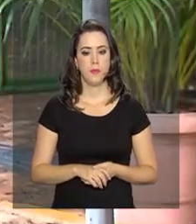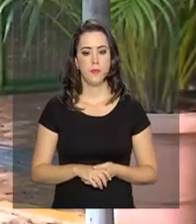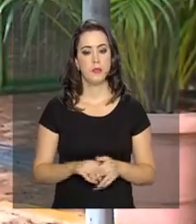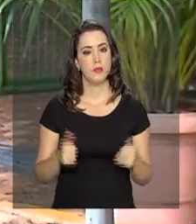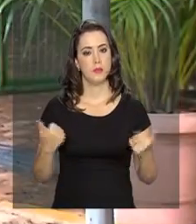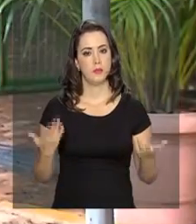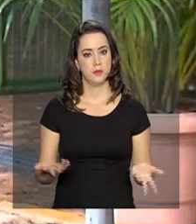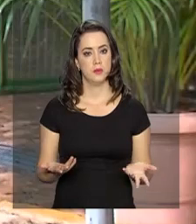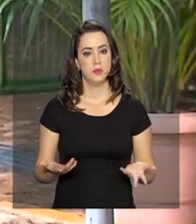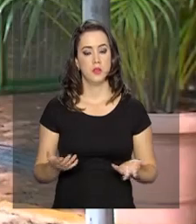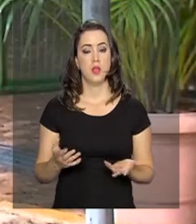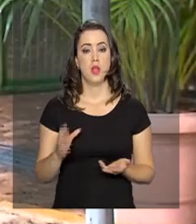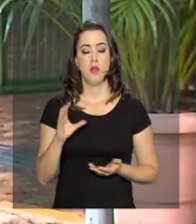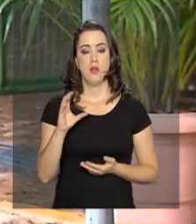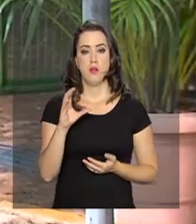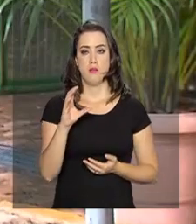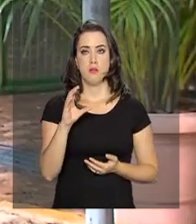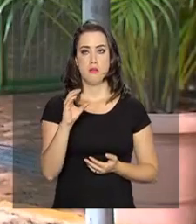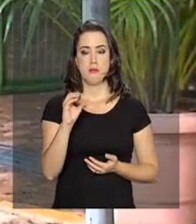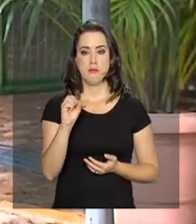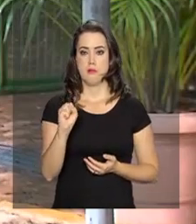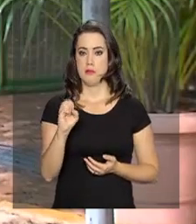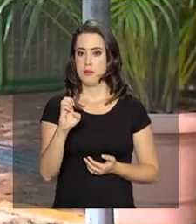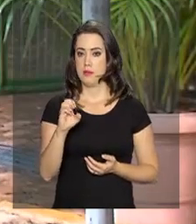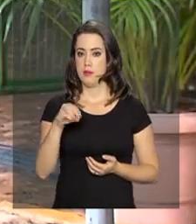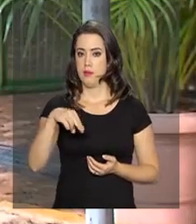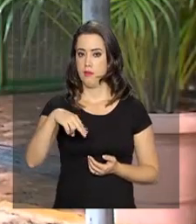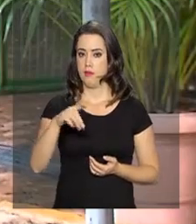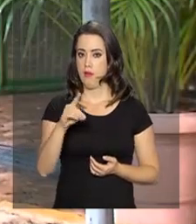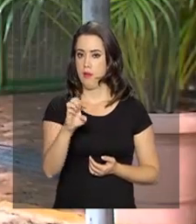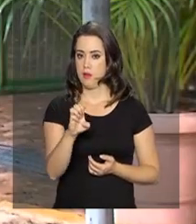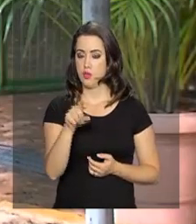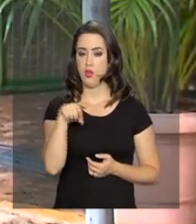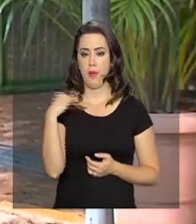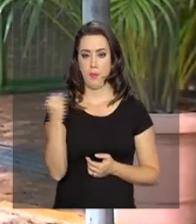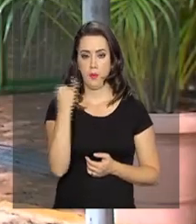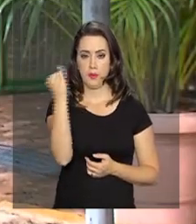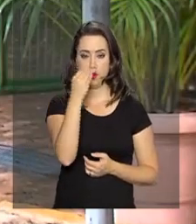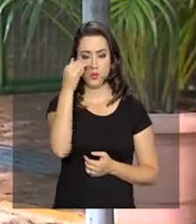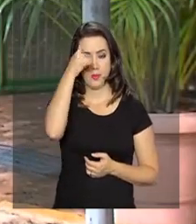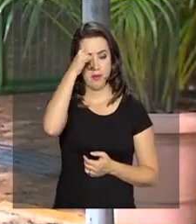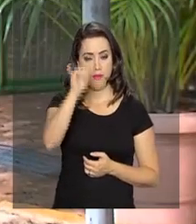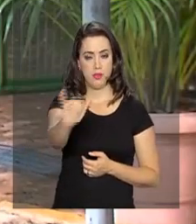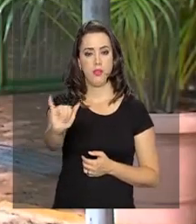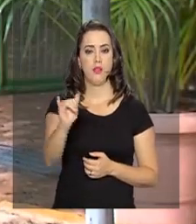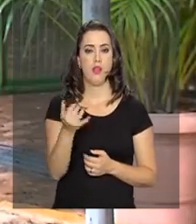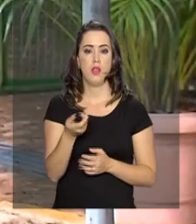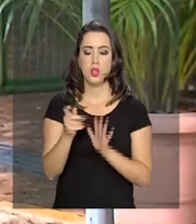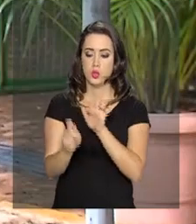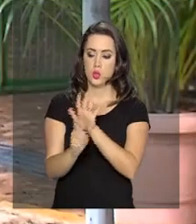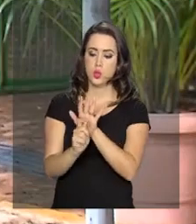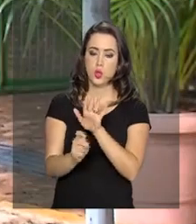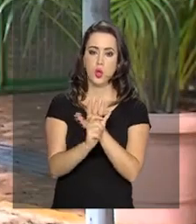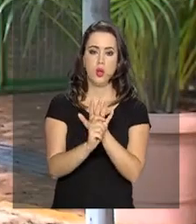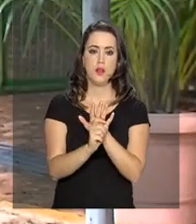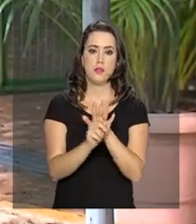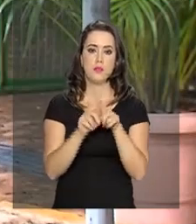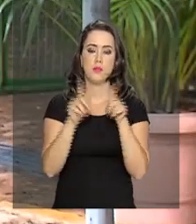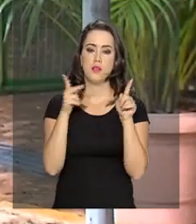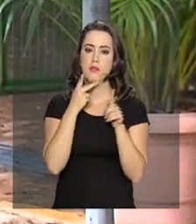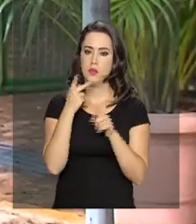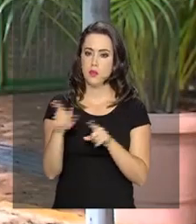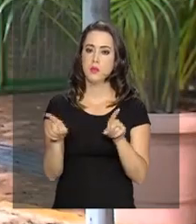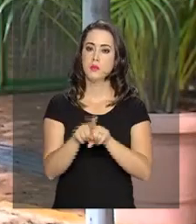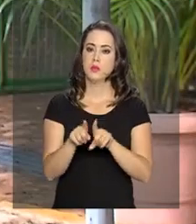Bom, quanto à SENAGE, Sérgio Moro disse que é um órgão importante na prevenção, no combate às drogas, né? Mas disse que